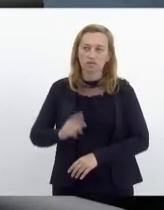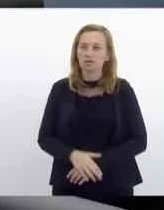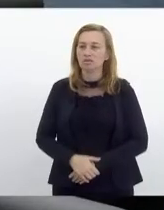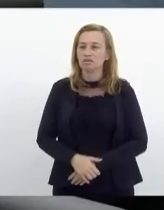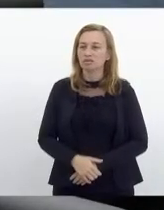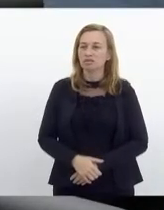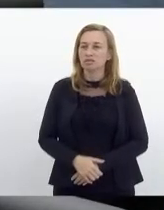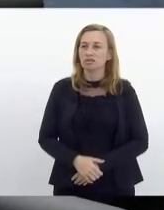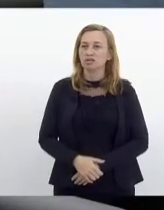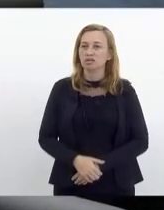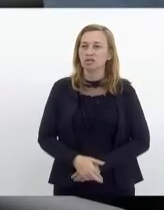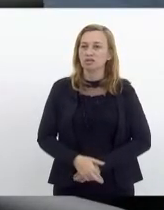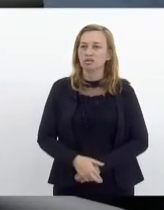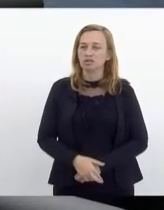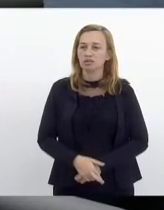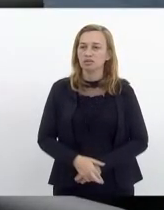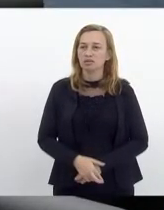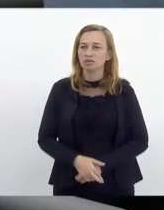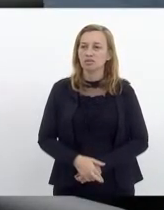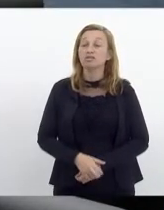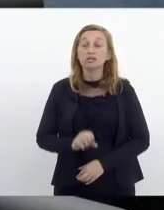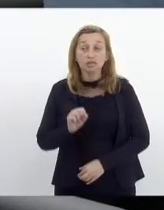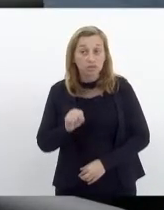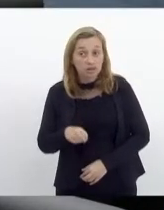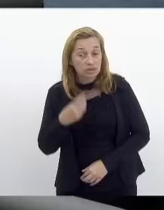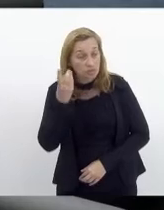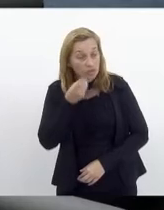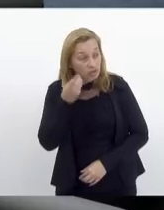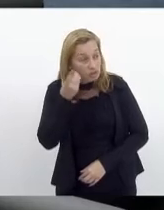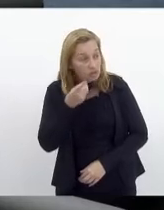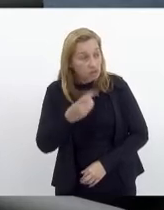Deputada? Sim, deputada.